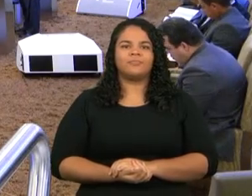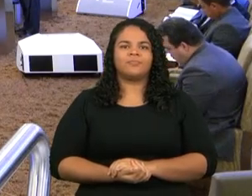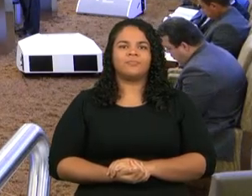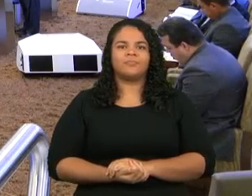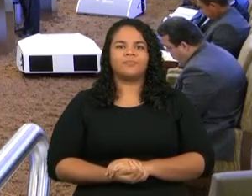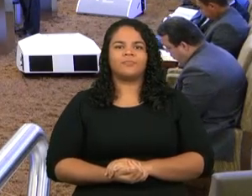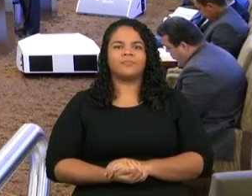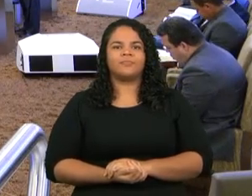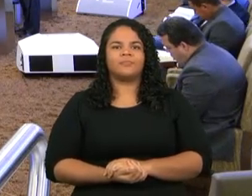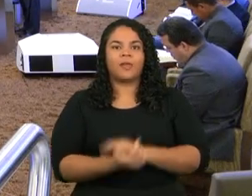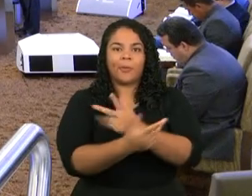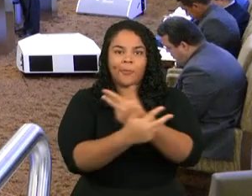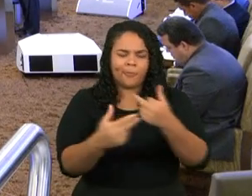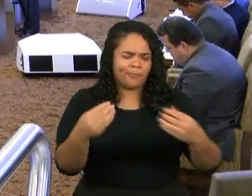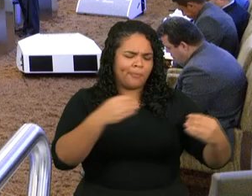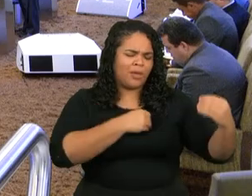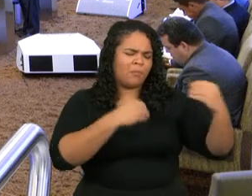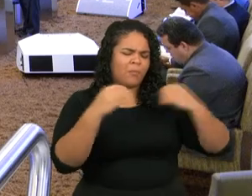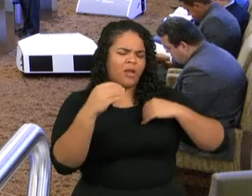as obras infrutuosas